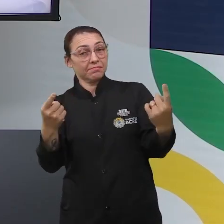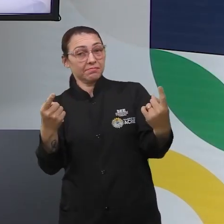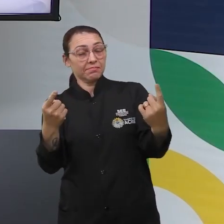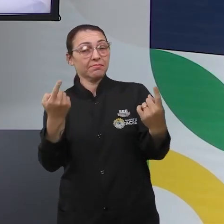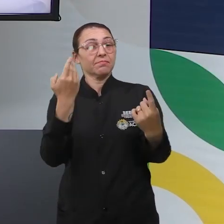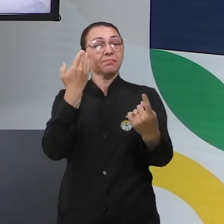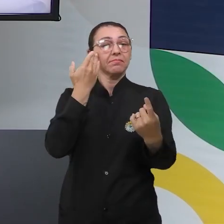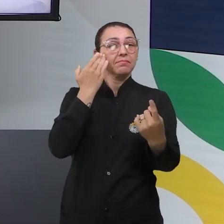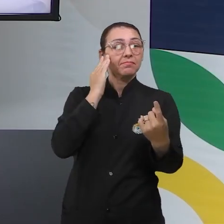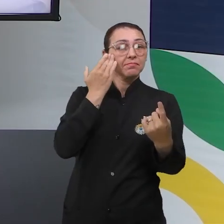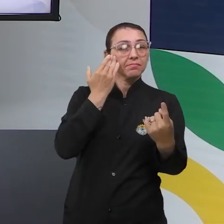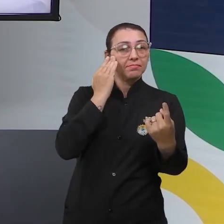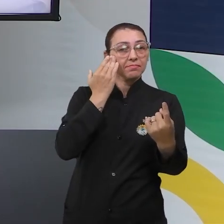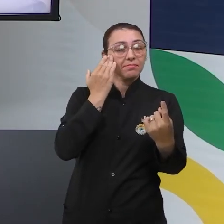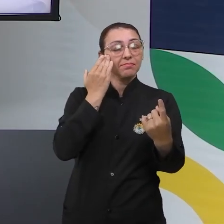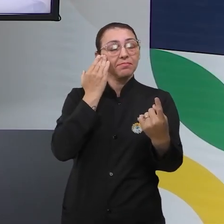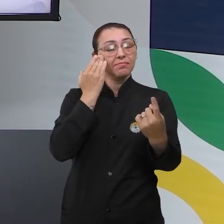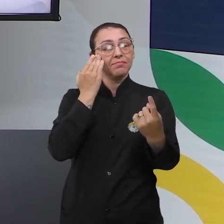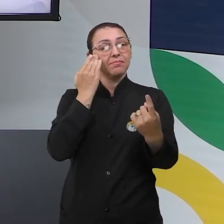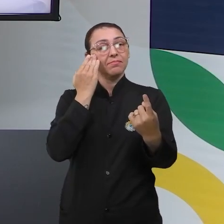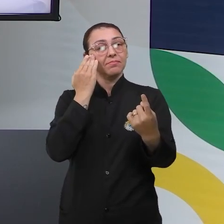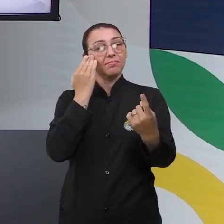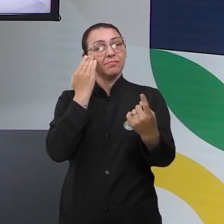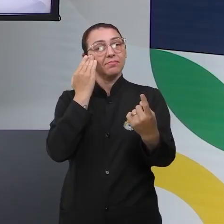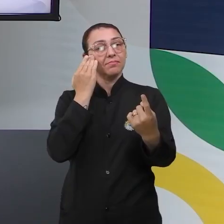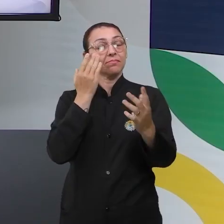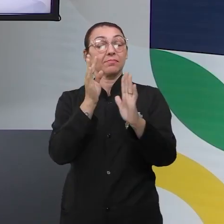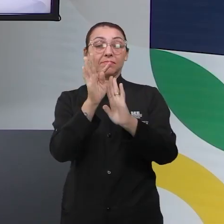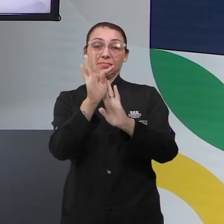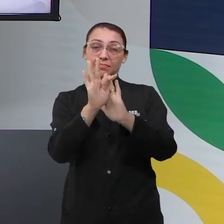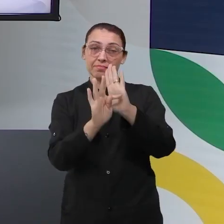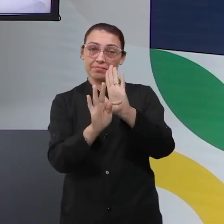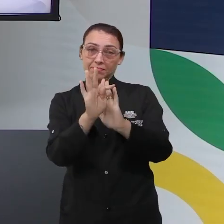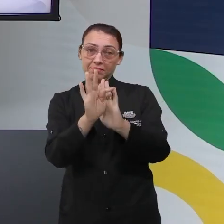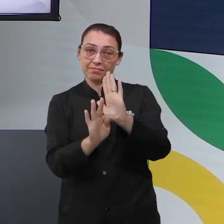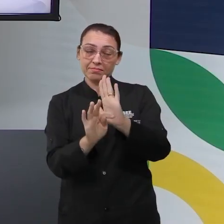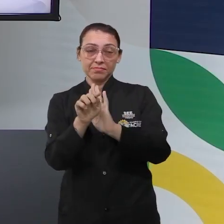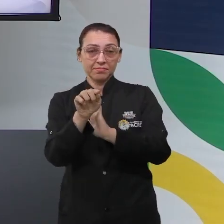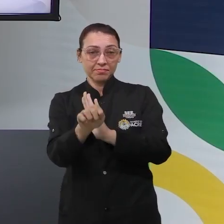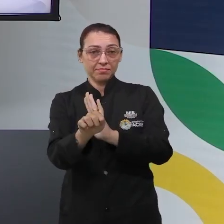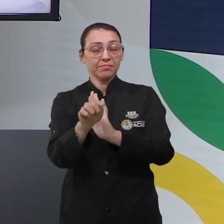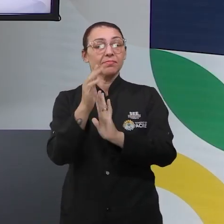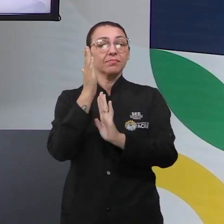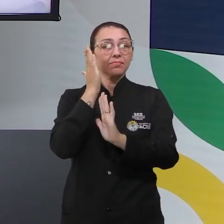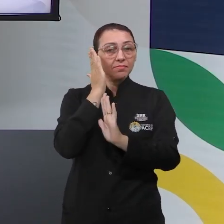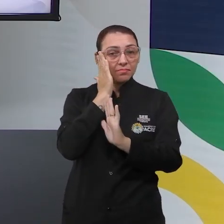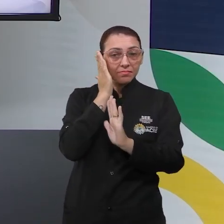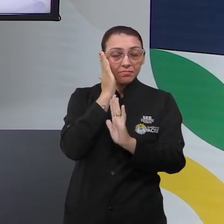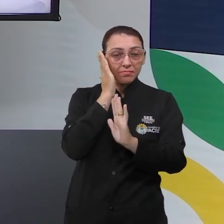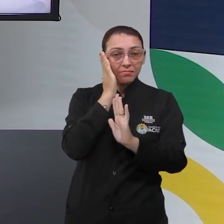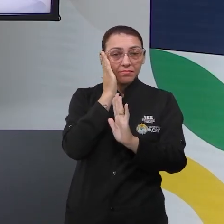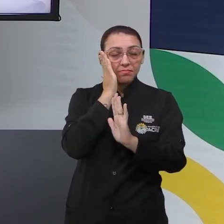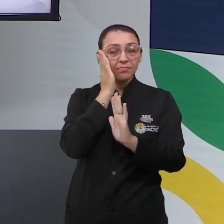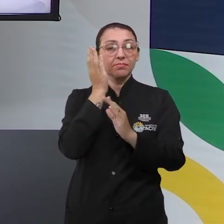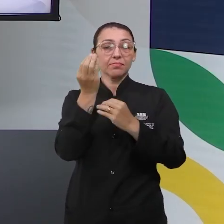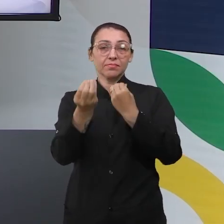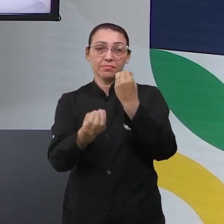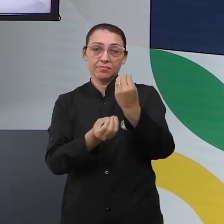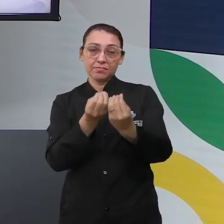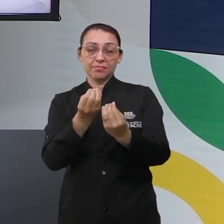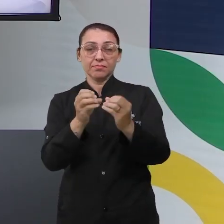vamos compreender e entender que esse texto, você compreendendo como é a